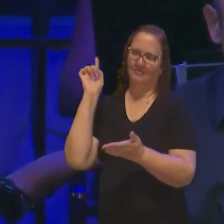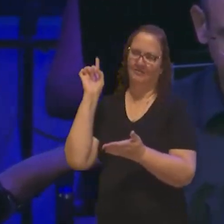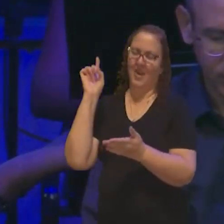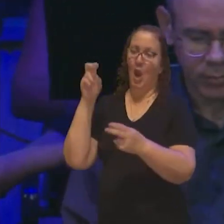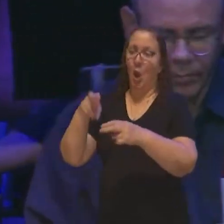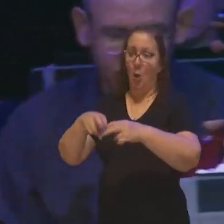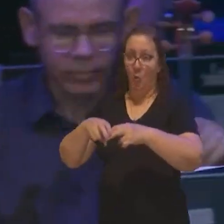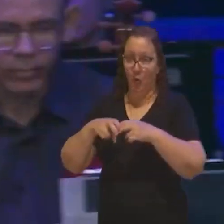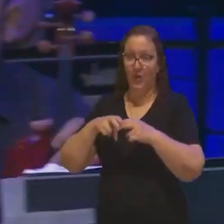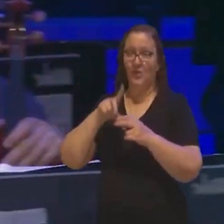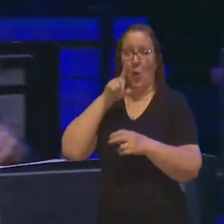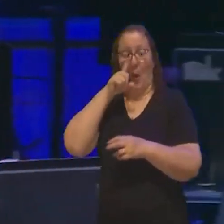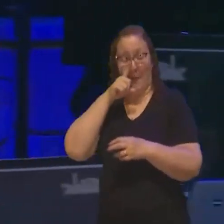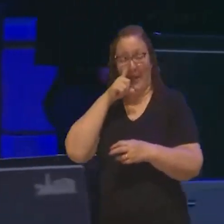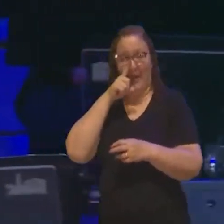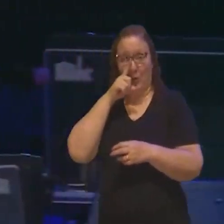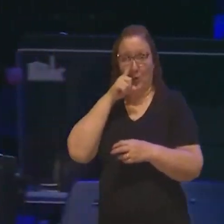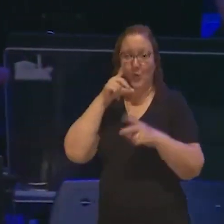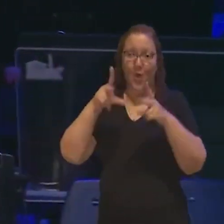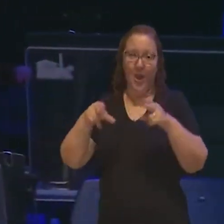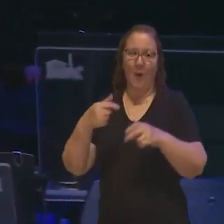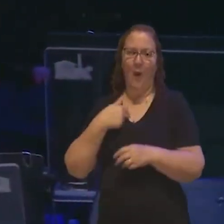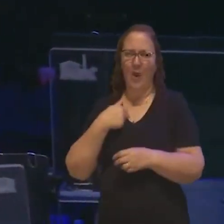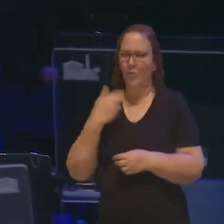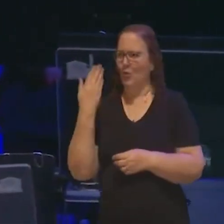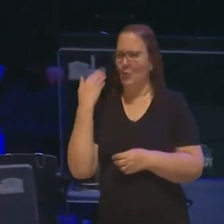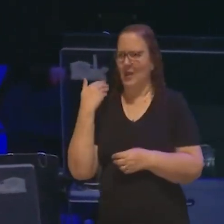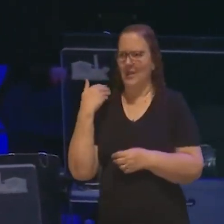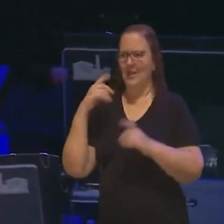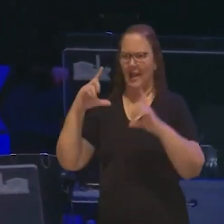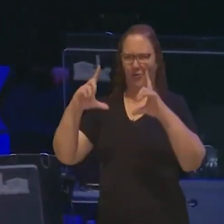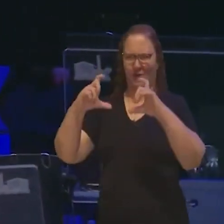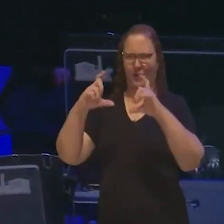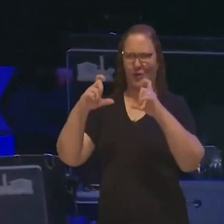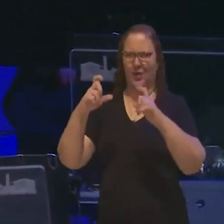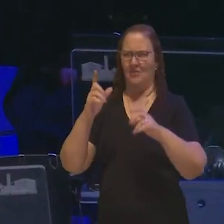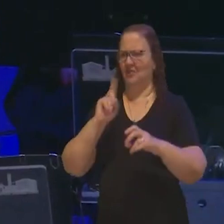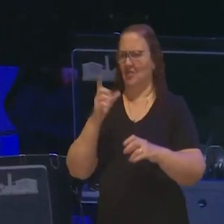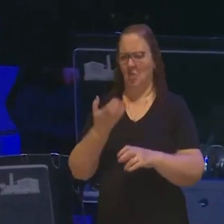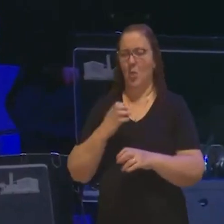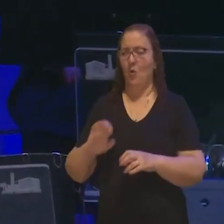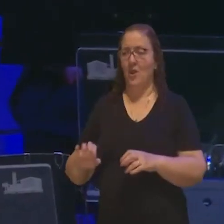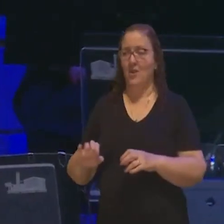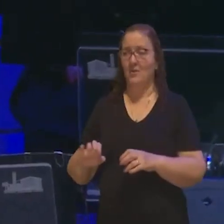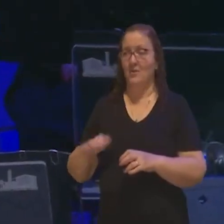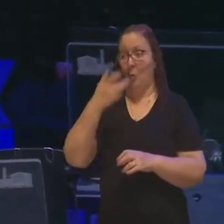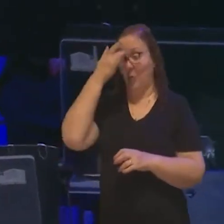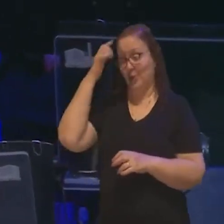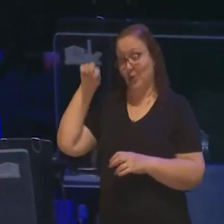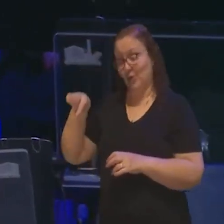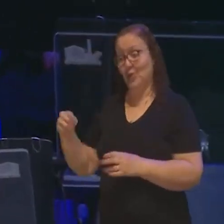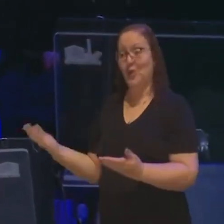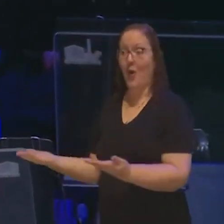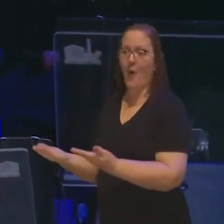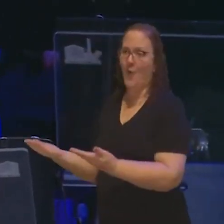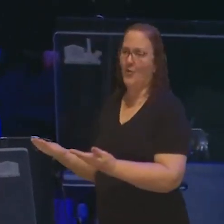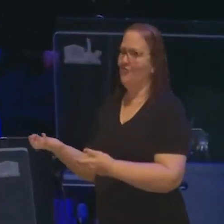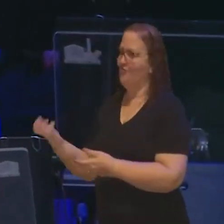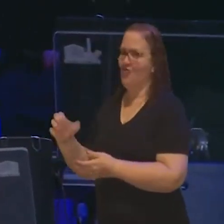Porque como eu não saí naquela fotografia, como Tomé não estava aqui neste momento, quando Jesus